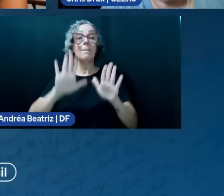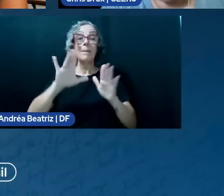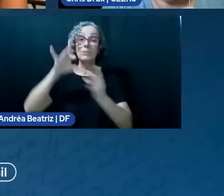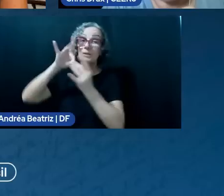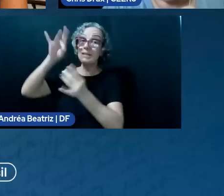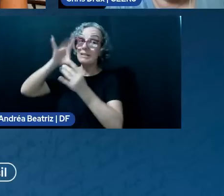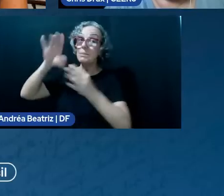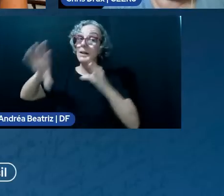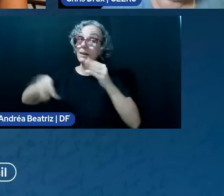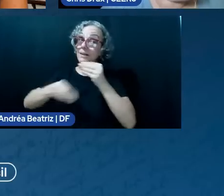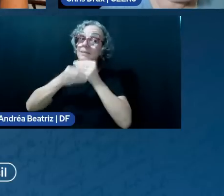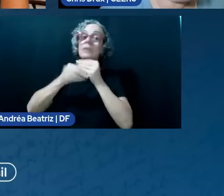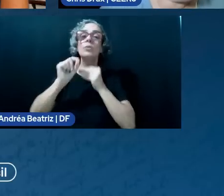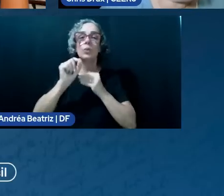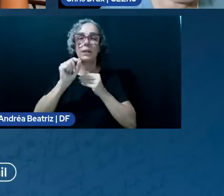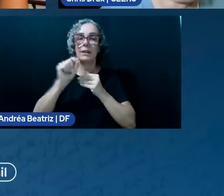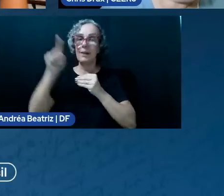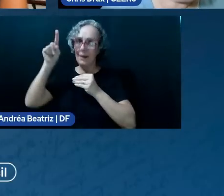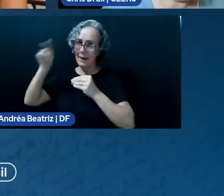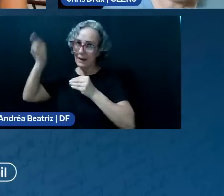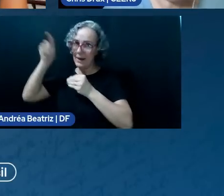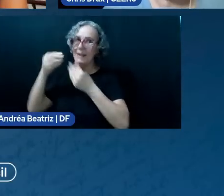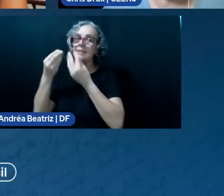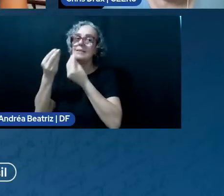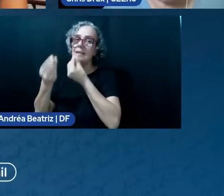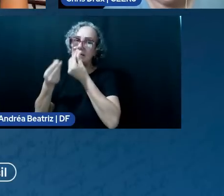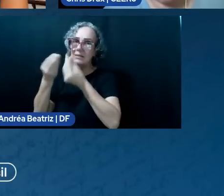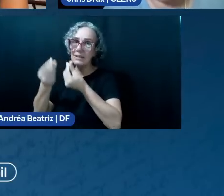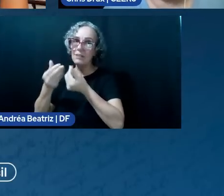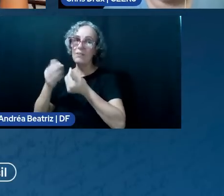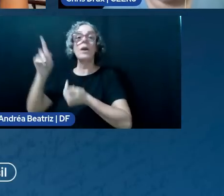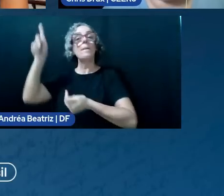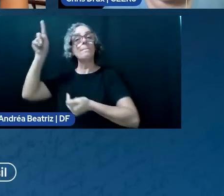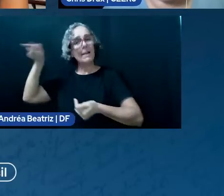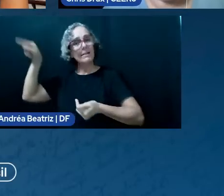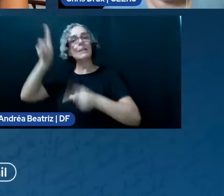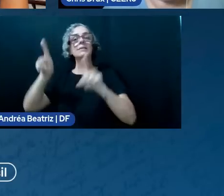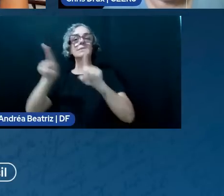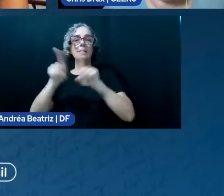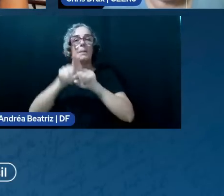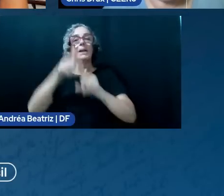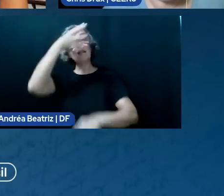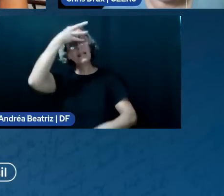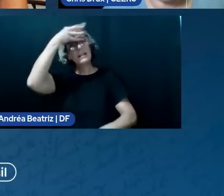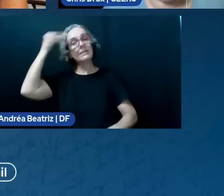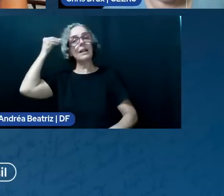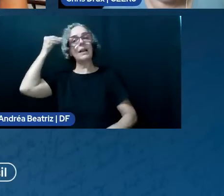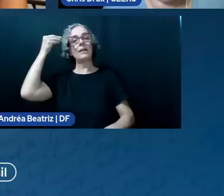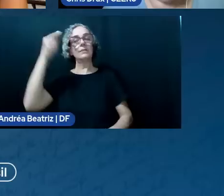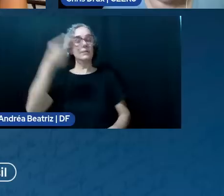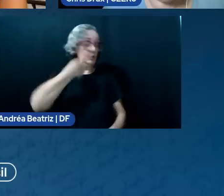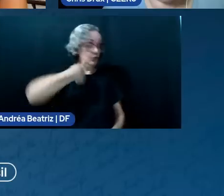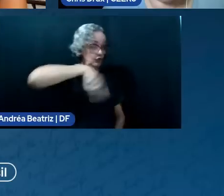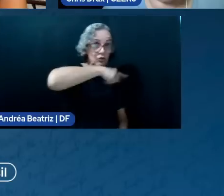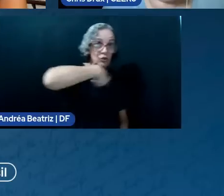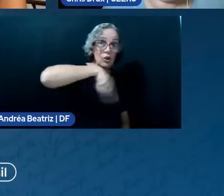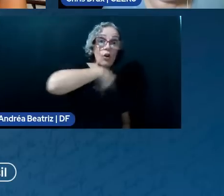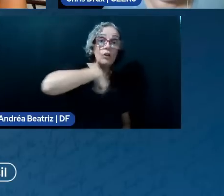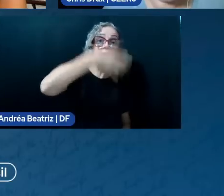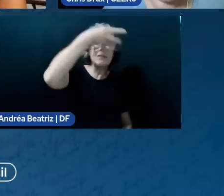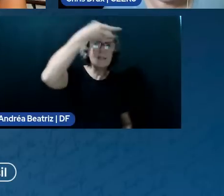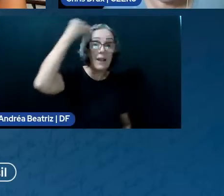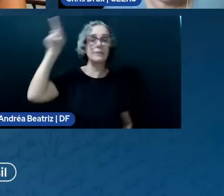muito sensíveis, mas esquecem também daqueles que os esquecem, né? Só que daí a gente vai se perguntar, mas quais